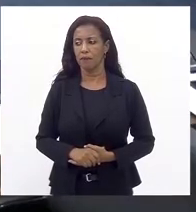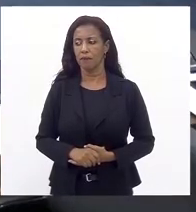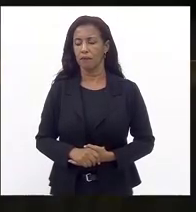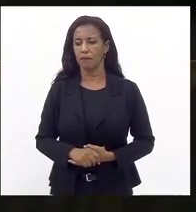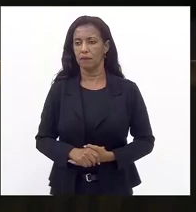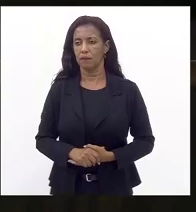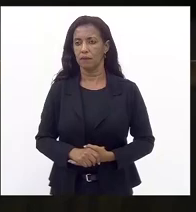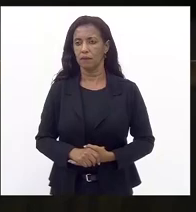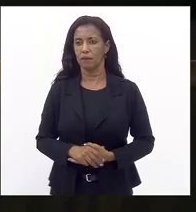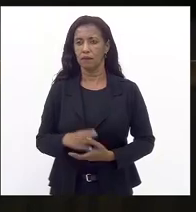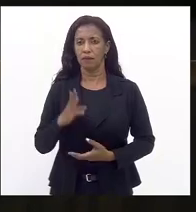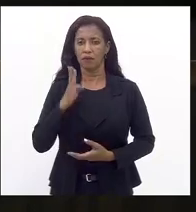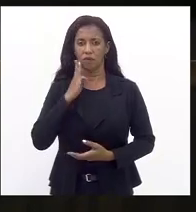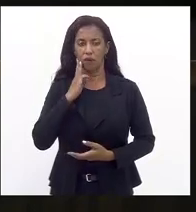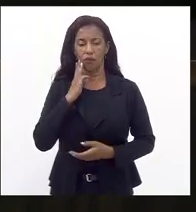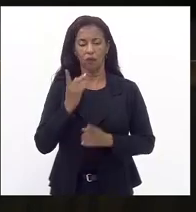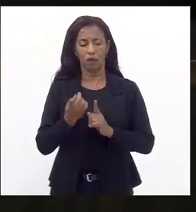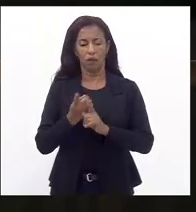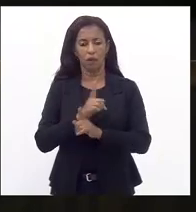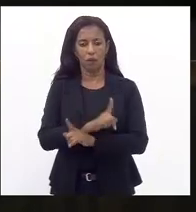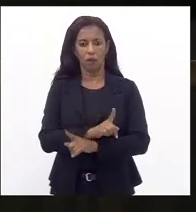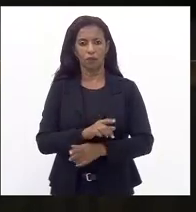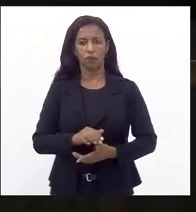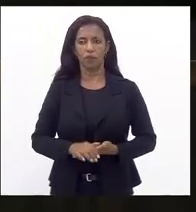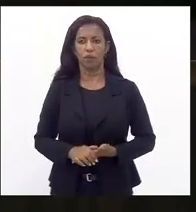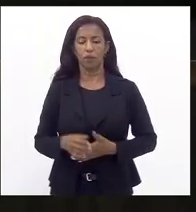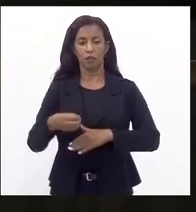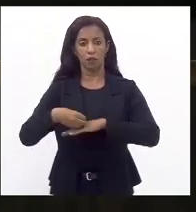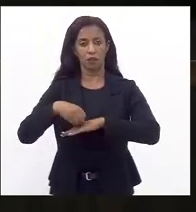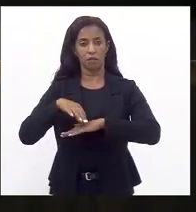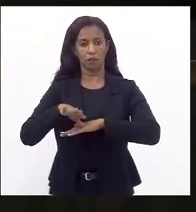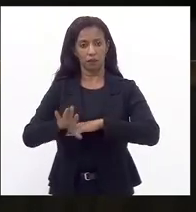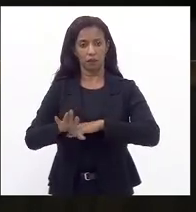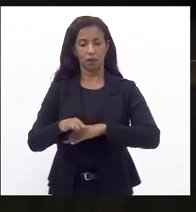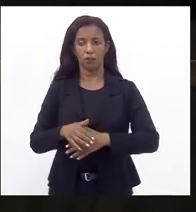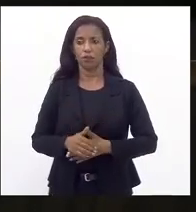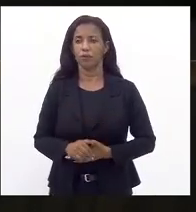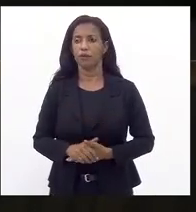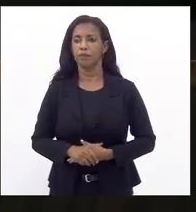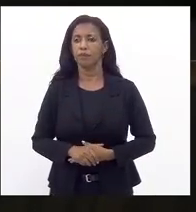o resultado waldeck Carneiro contrário Lembrando que essa mensagem